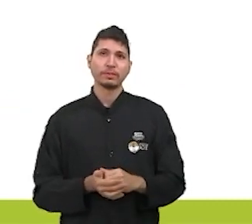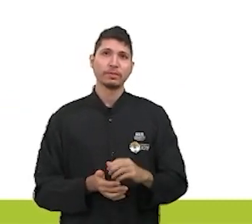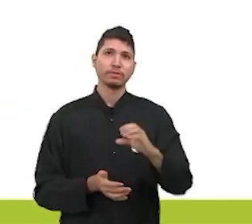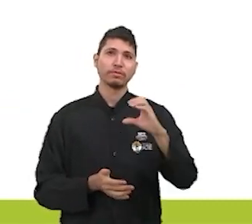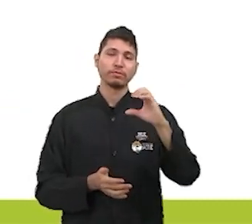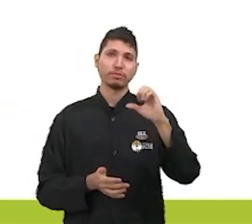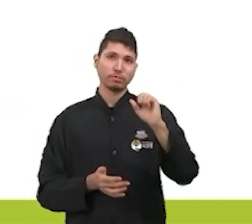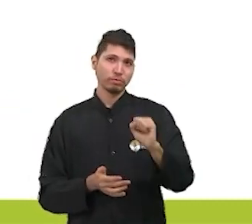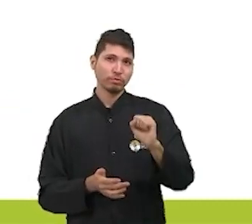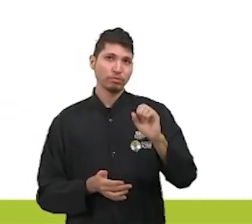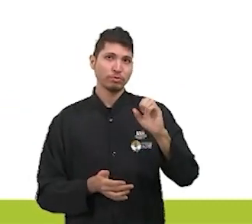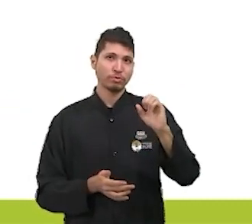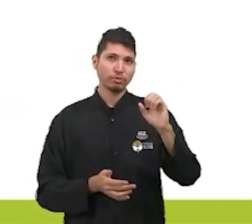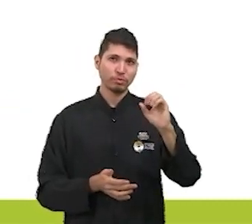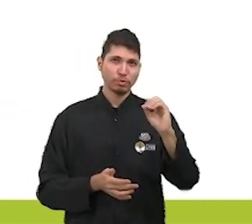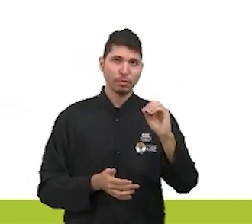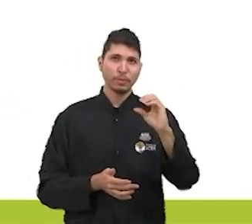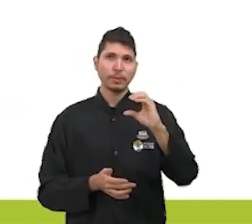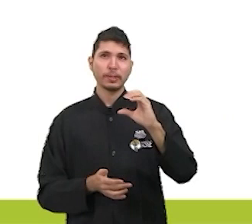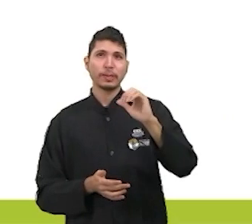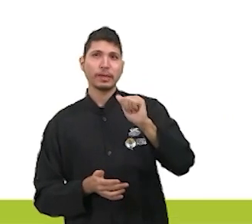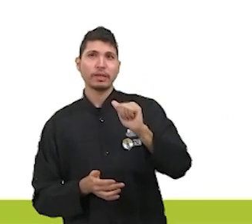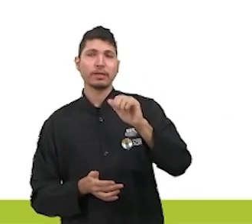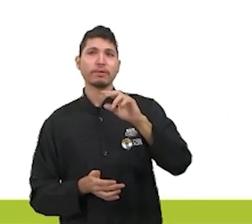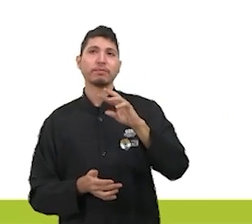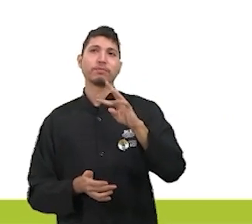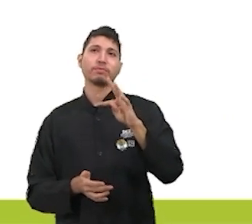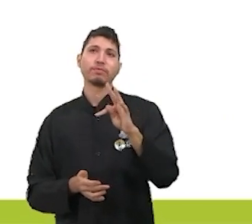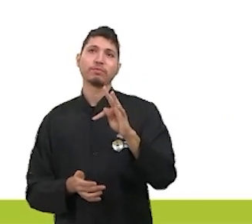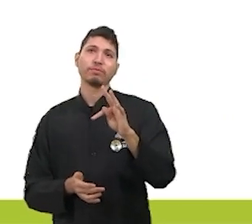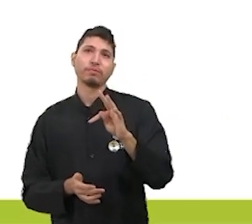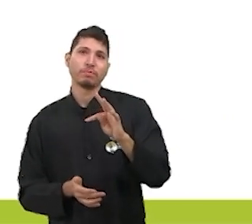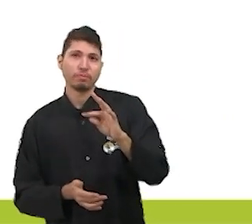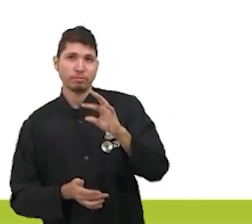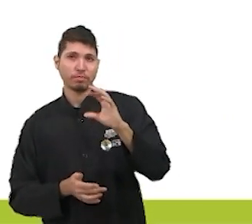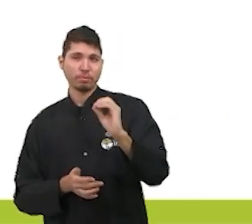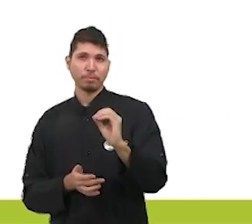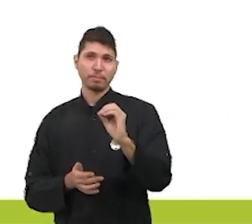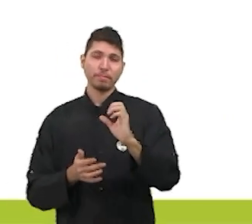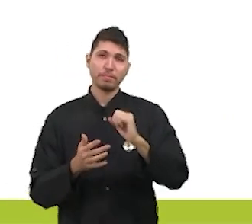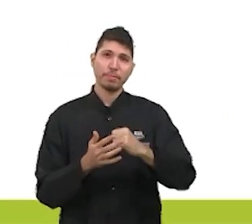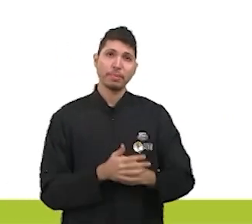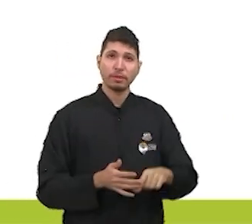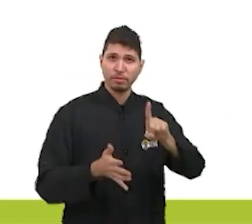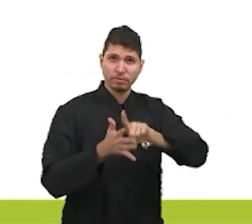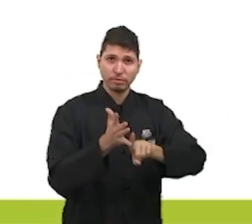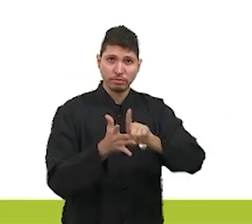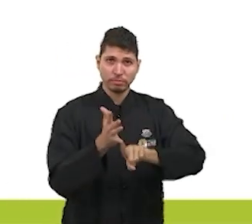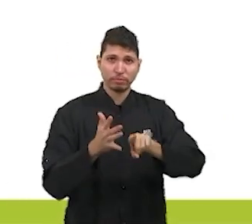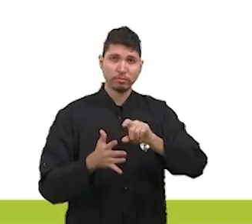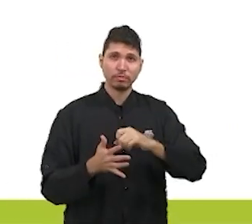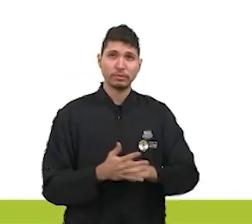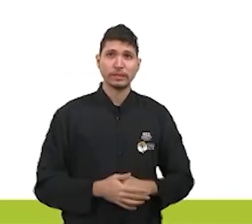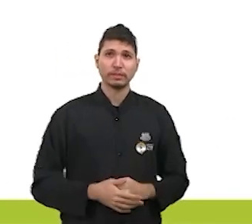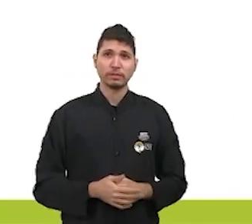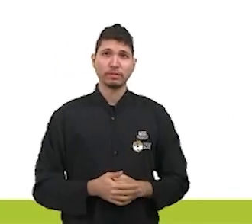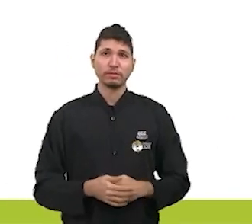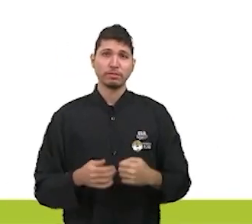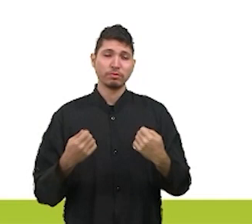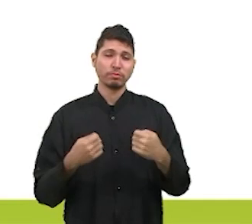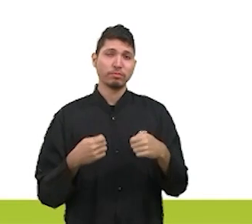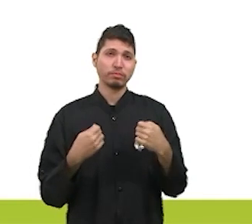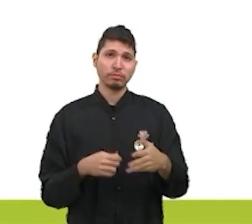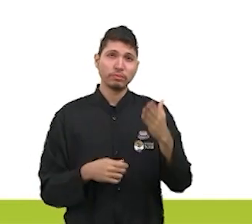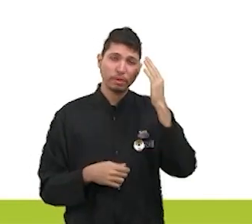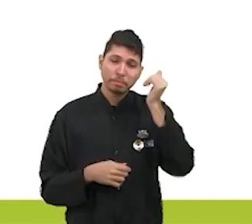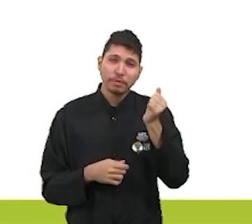Socator. Seno, cosseno e tangente. Você vai por eliminação. O que eu tenho e o que eu quero? Eu quero saber a altura da torre, tá